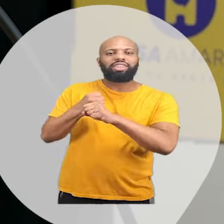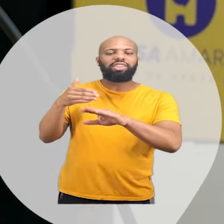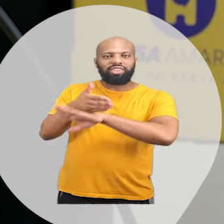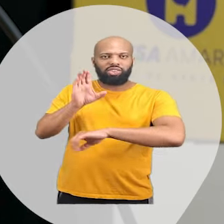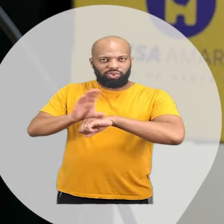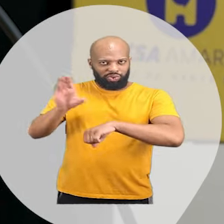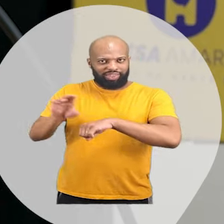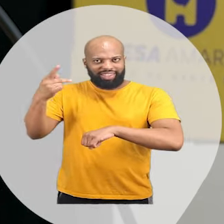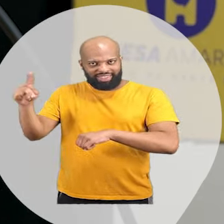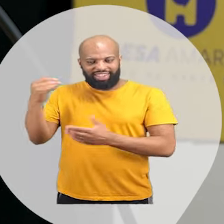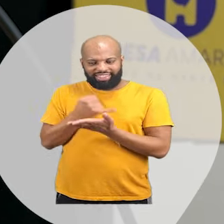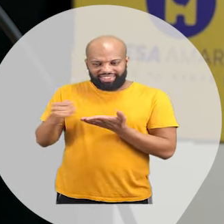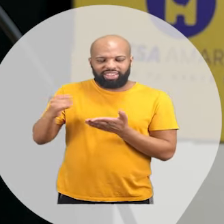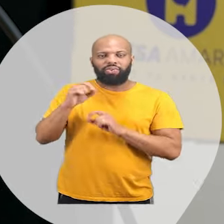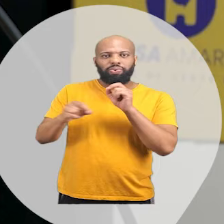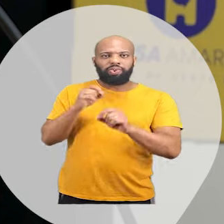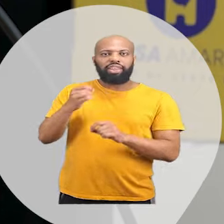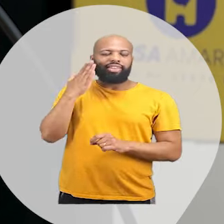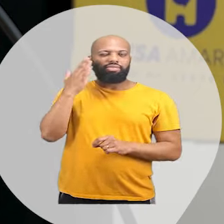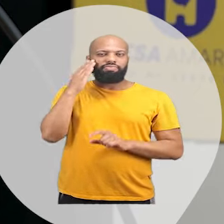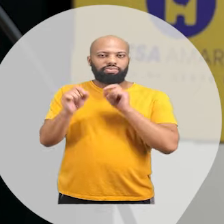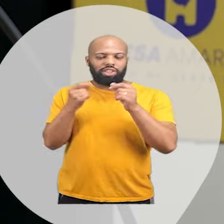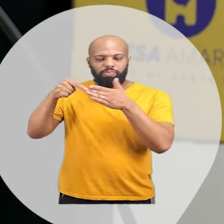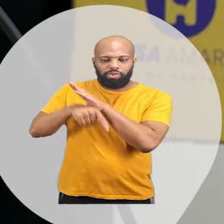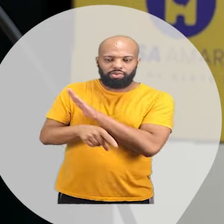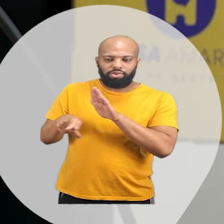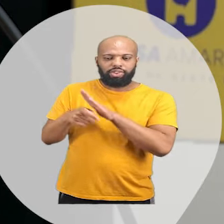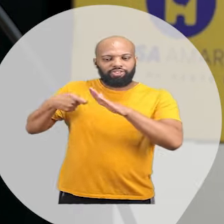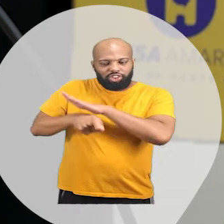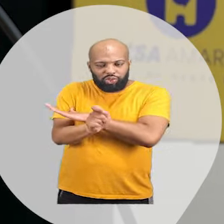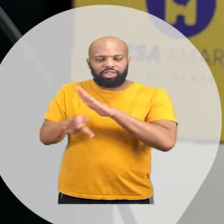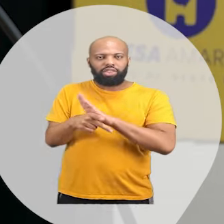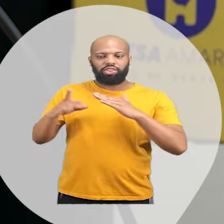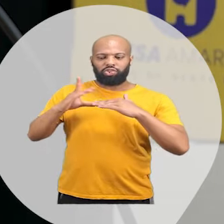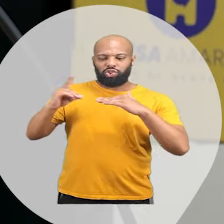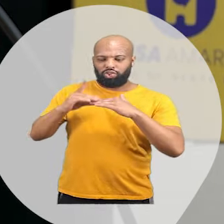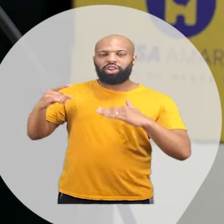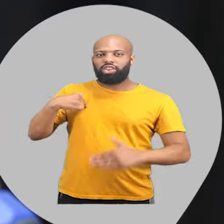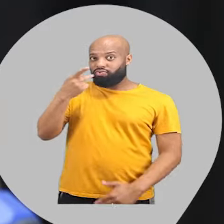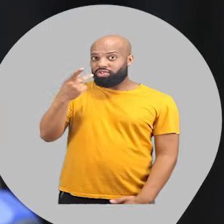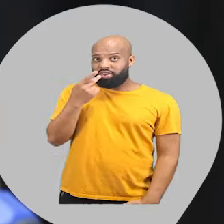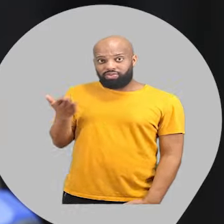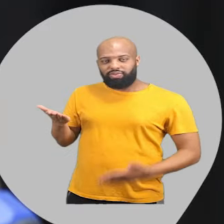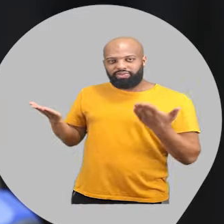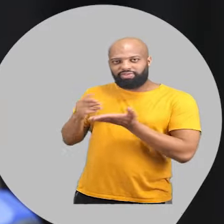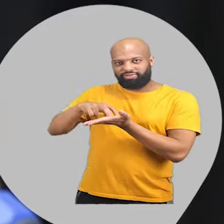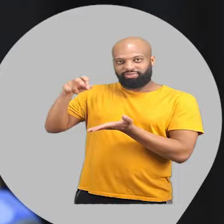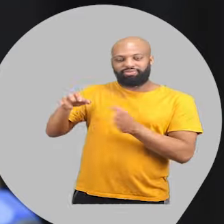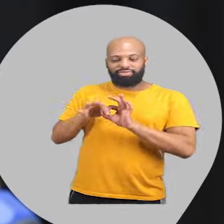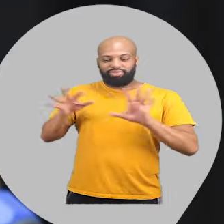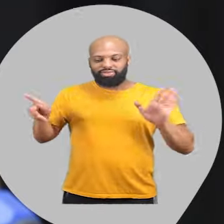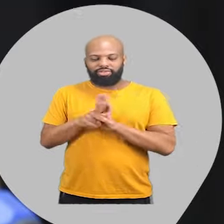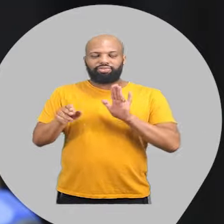curso inicial introdutório a especialidade dela é investimento em dólar falei com ela hoje pela manhã e daí ela me autorizou a divulgar